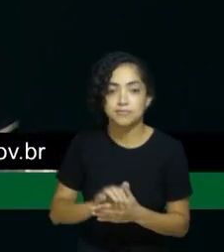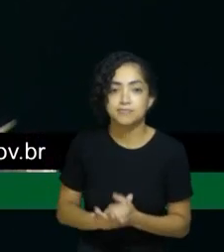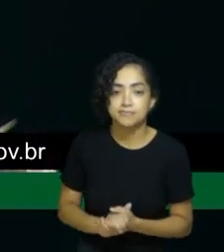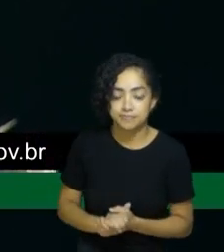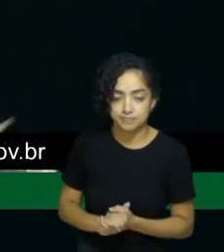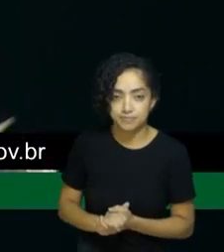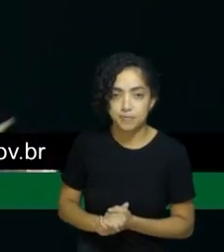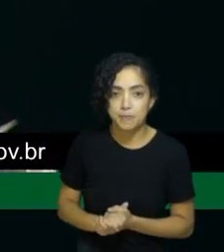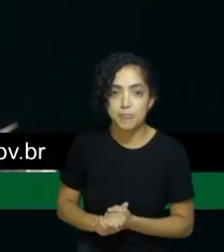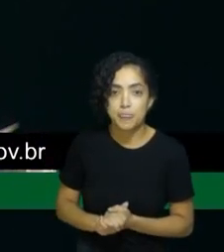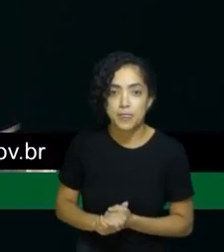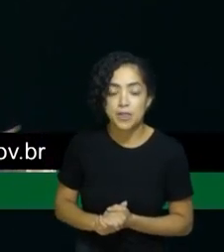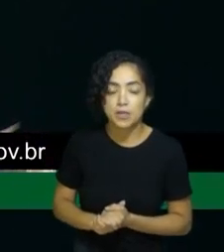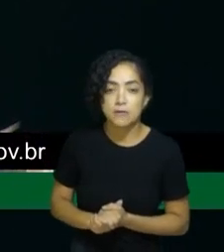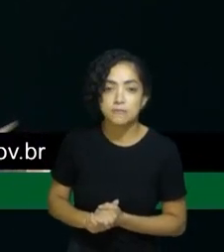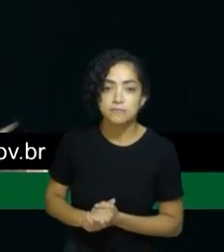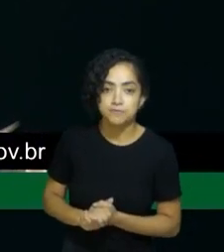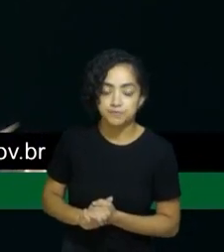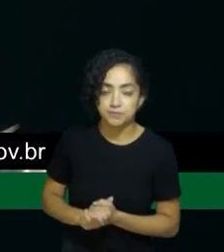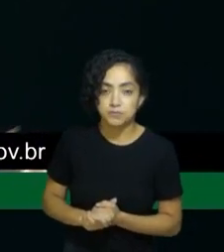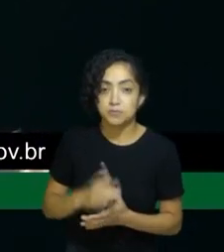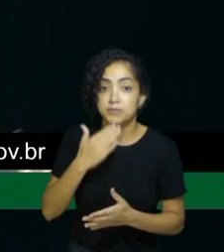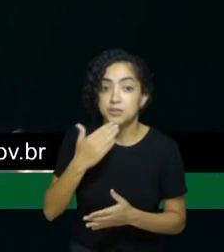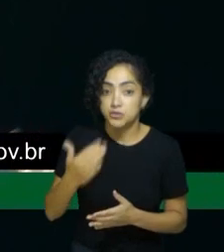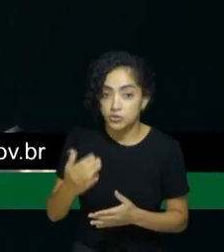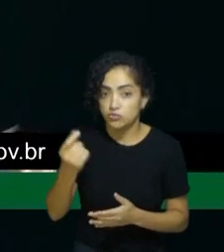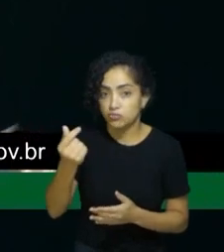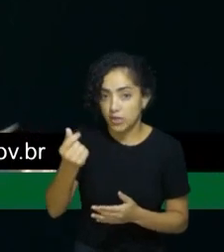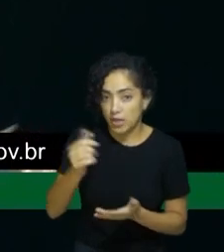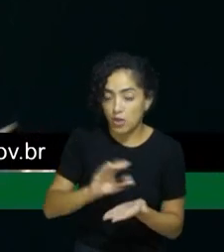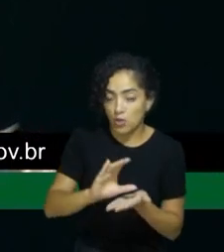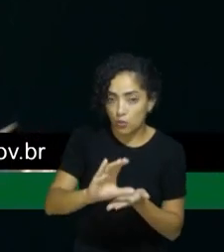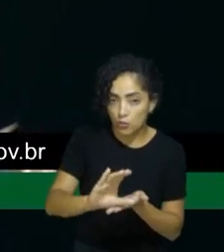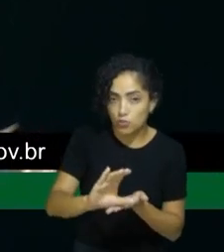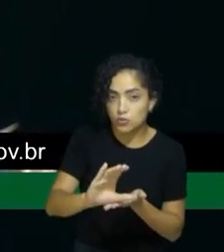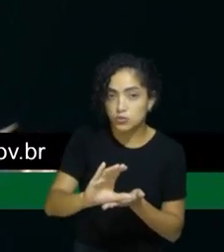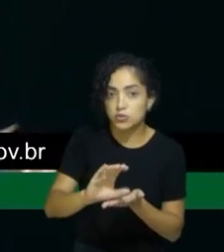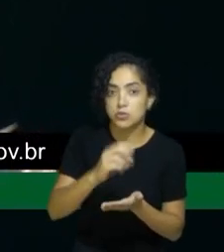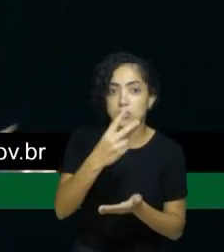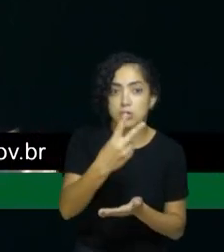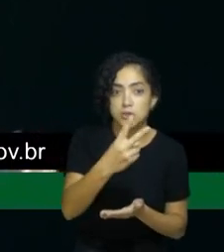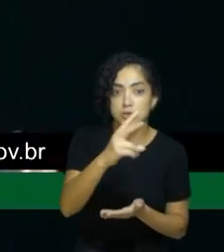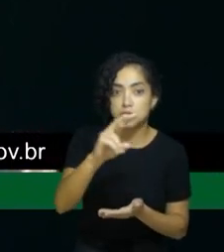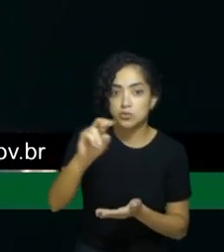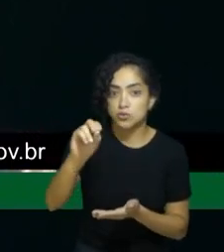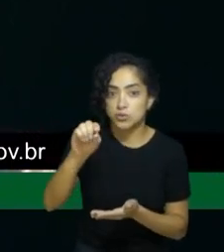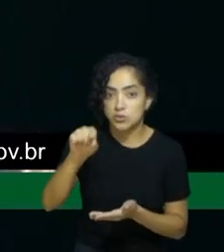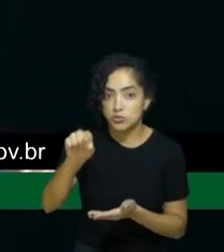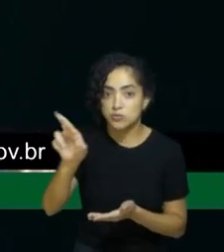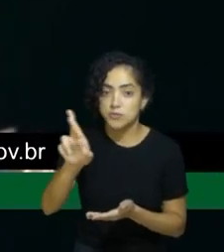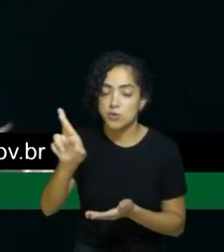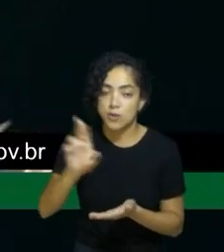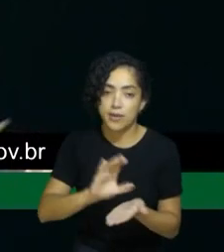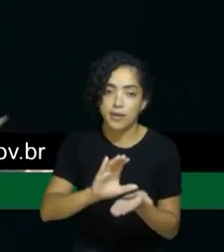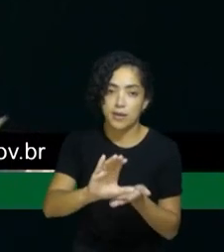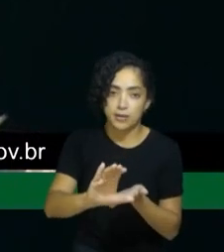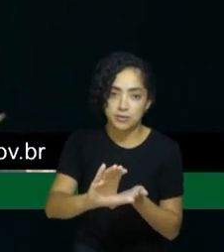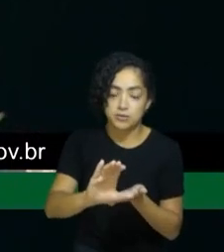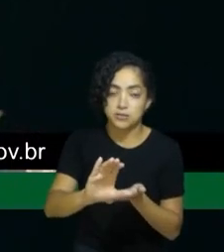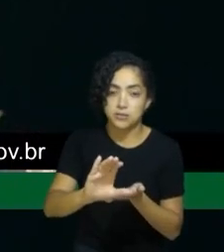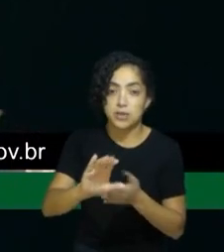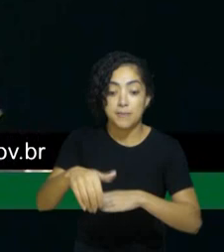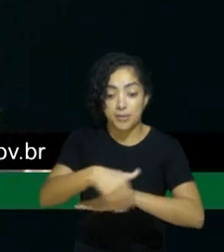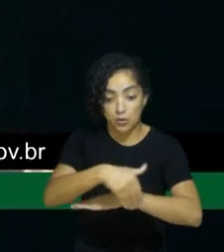Câmara Municipal nos solicitou também recurso nós encaminhamos R 200.000 perdão pra rua